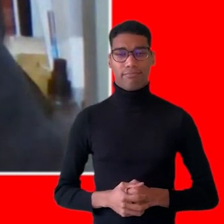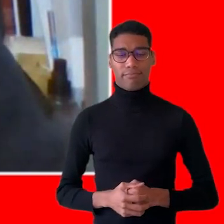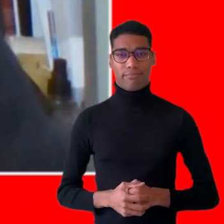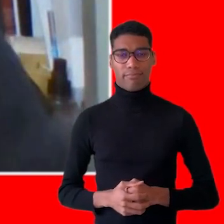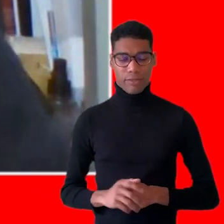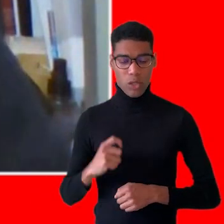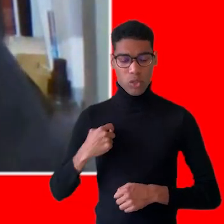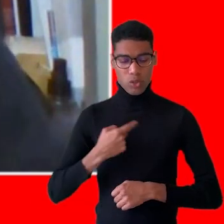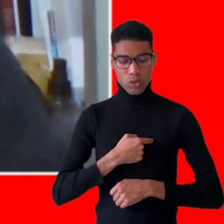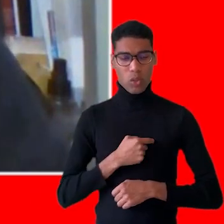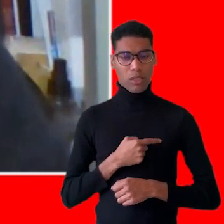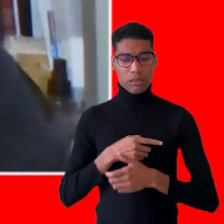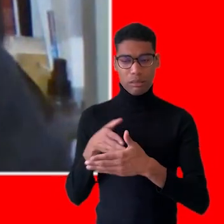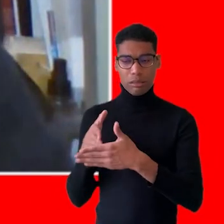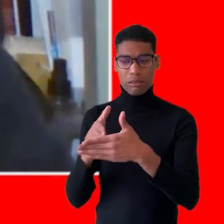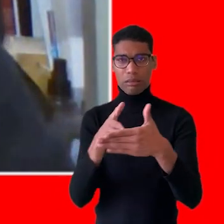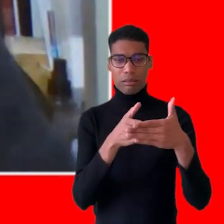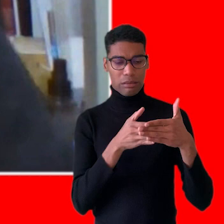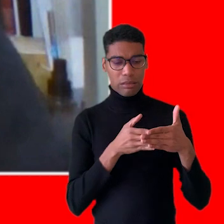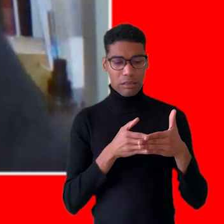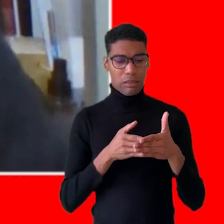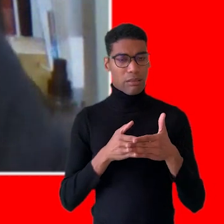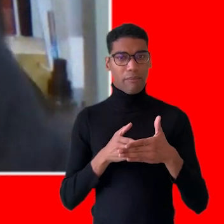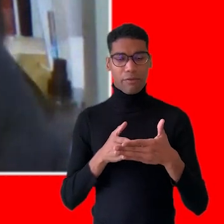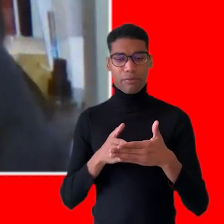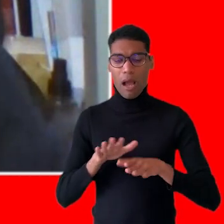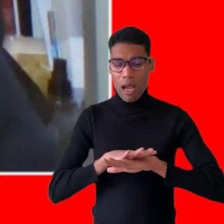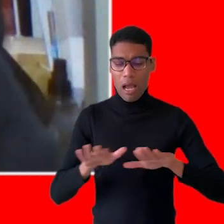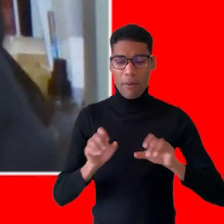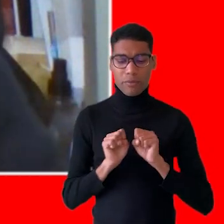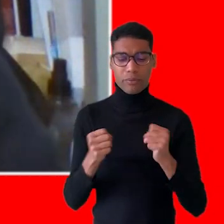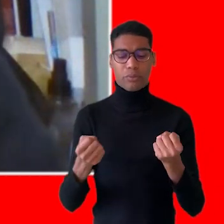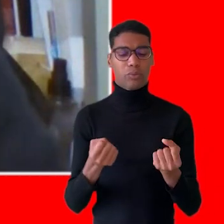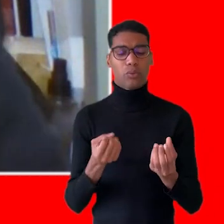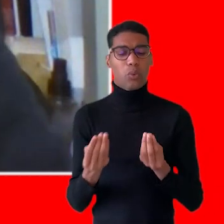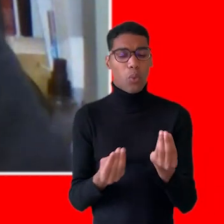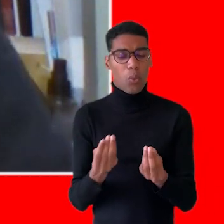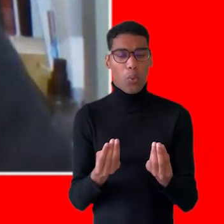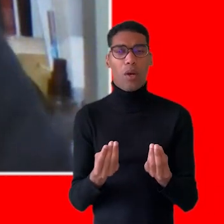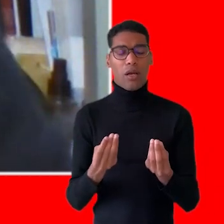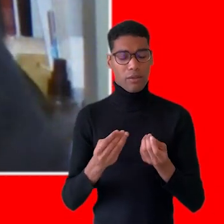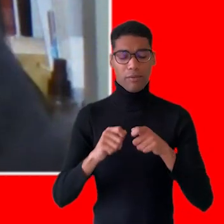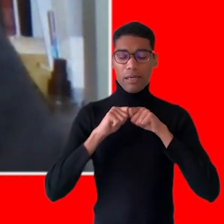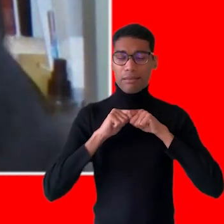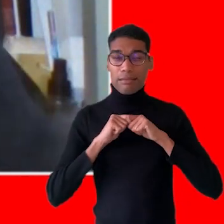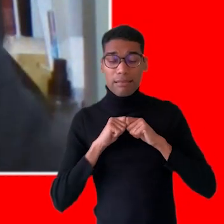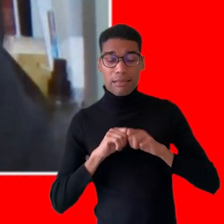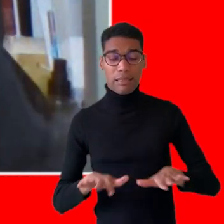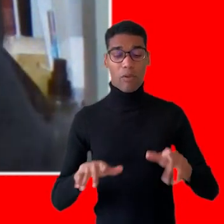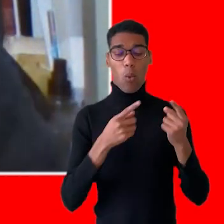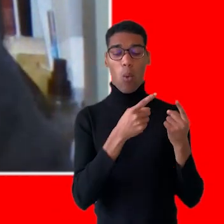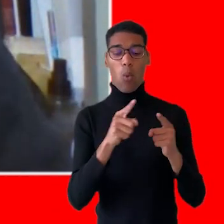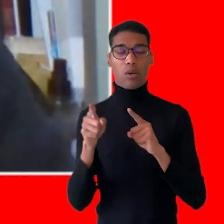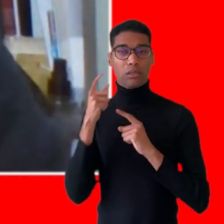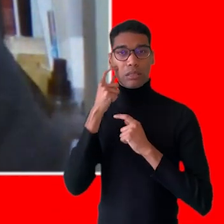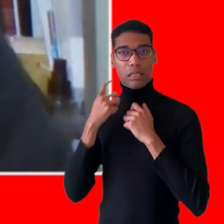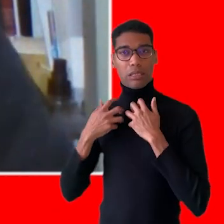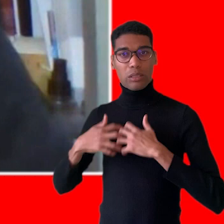Nós apartamos essas barreiras através da disseminação de